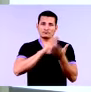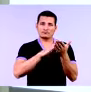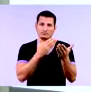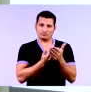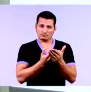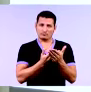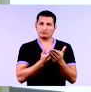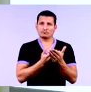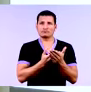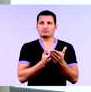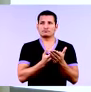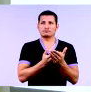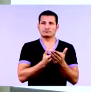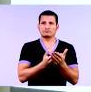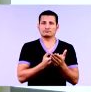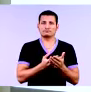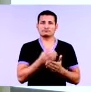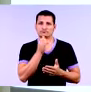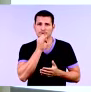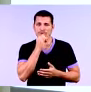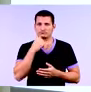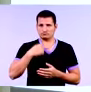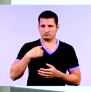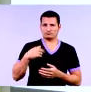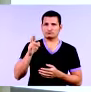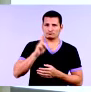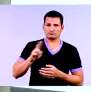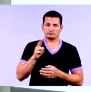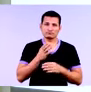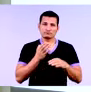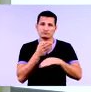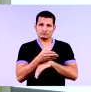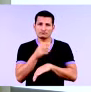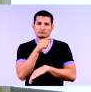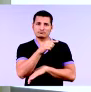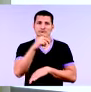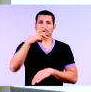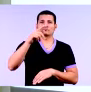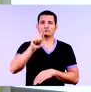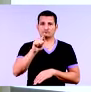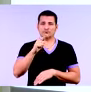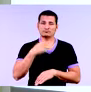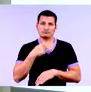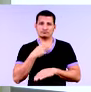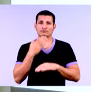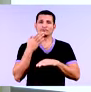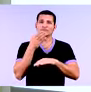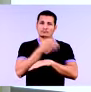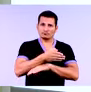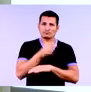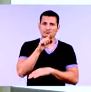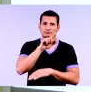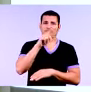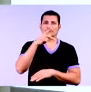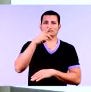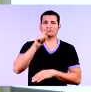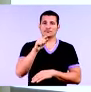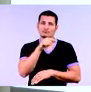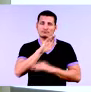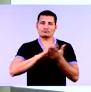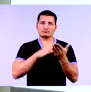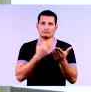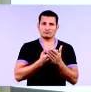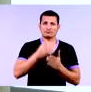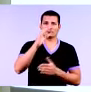você, usuário, ou em que eu, usuário, acesso essa página. Quando eu acesso essa página, ela interpreta